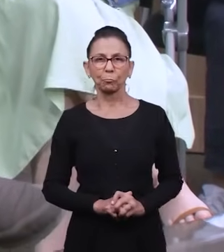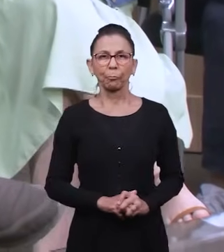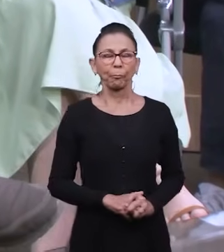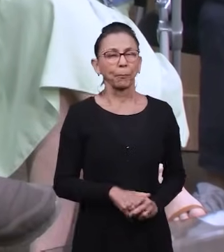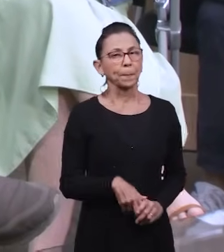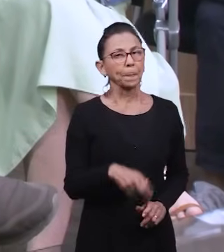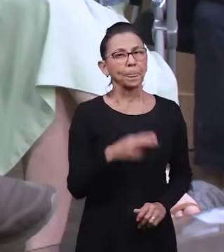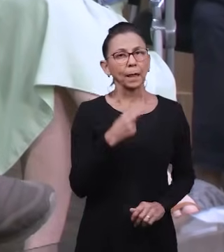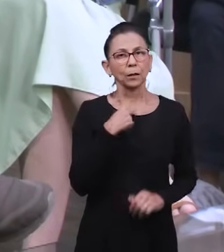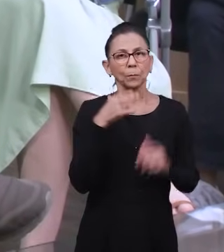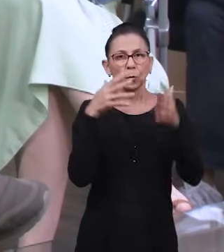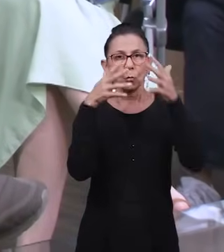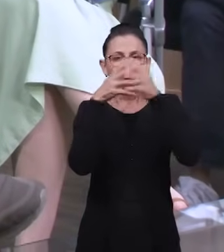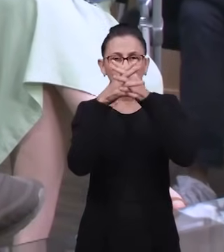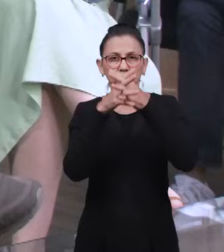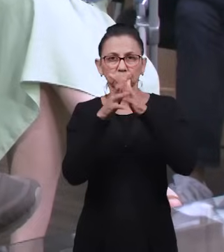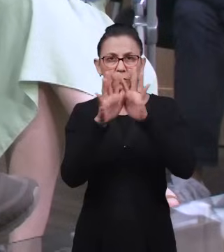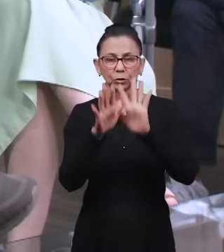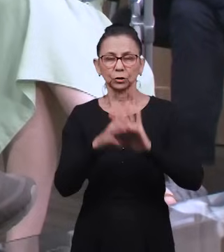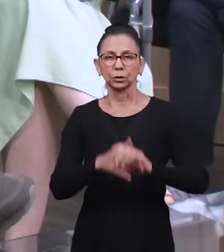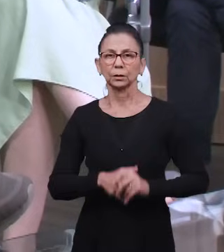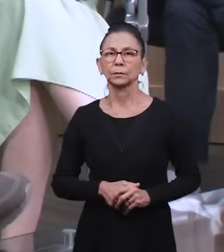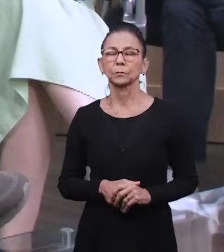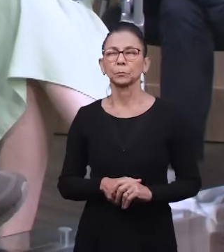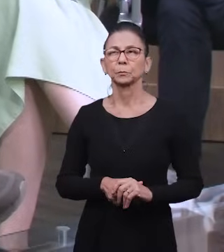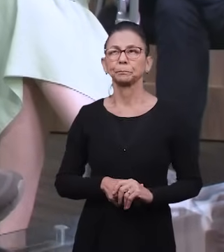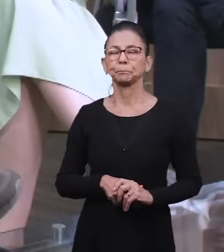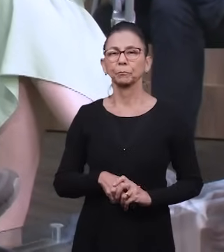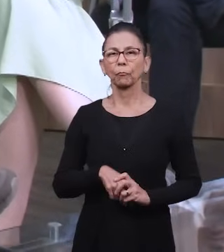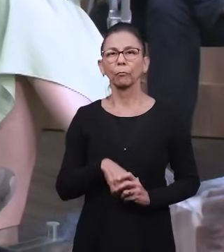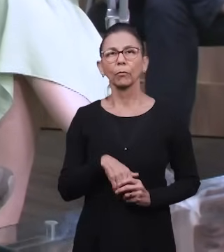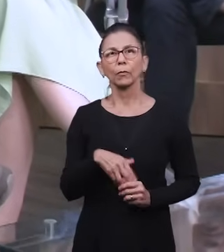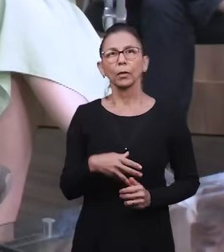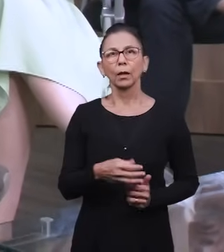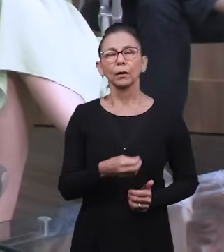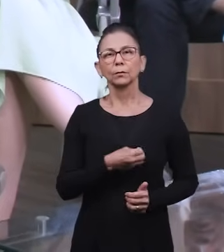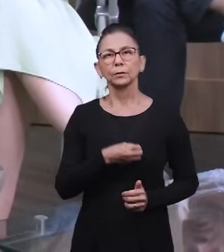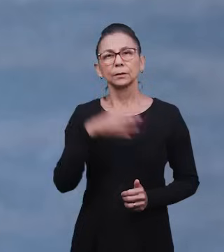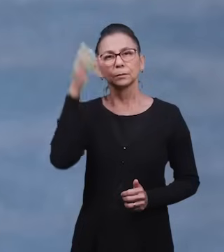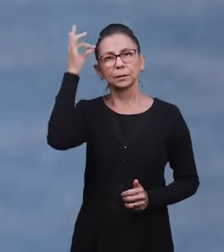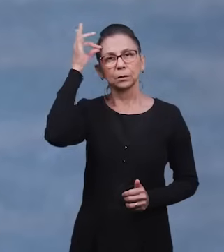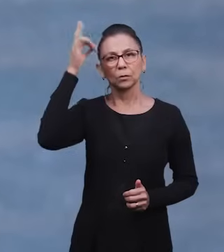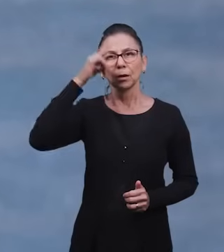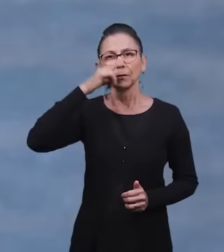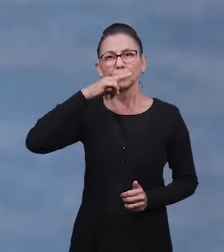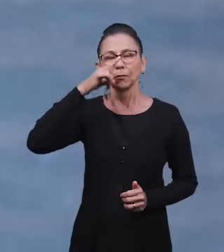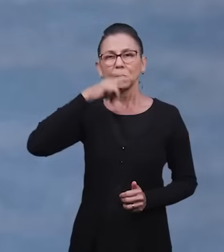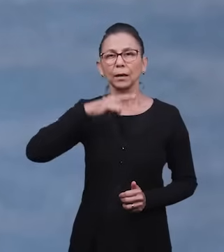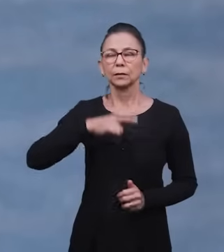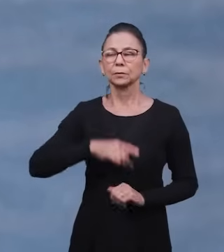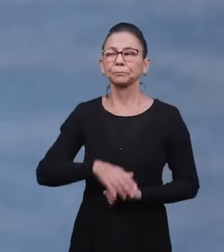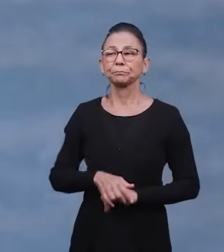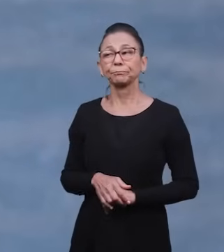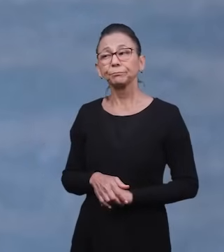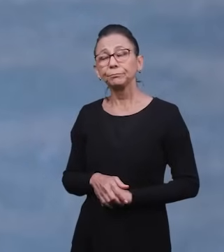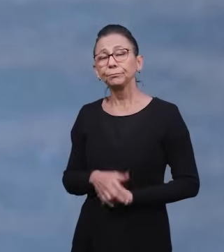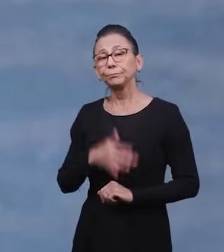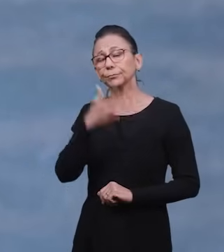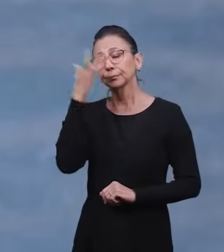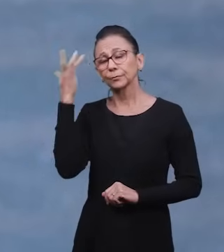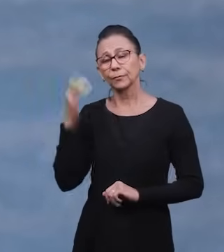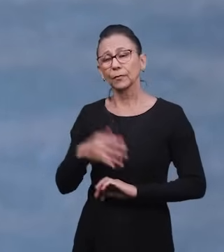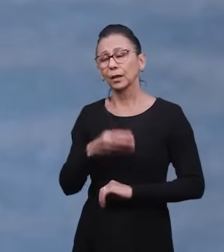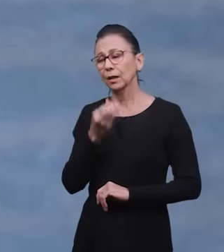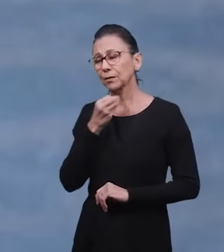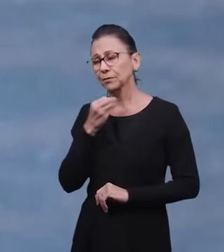uma falha, até uma queda espiritual com apostasia, é diferente. Às vezes a pessoa está no nosso meio, é fraco, não é